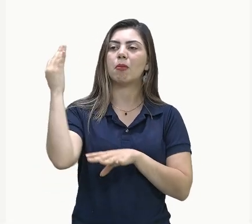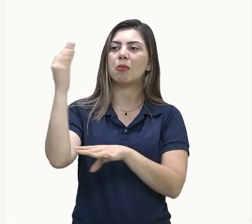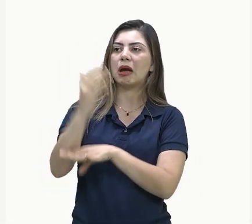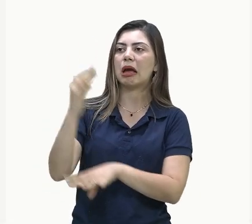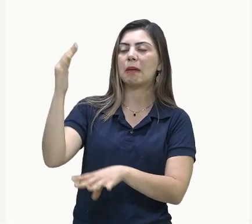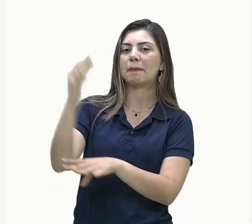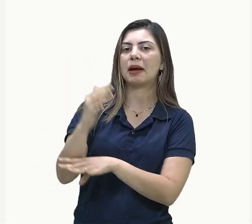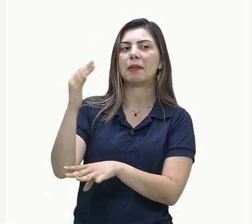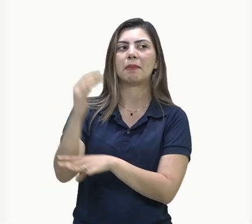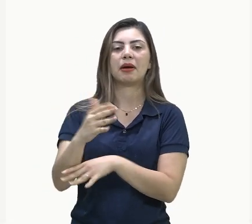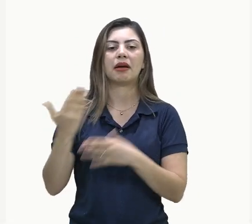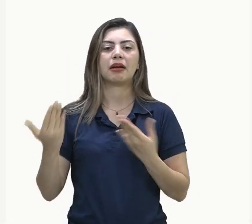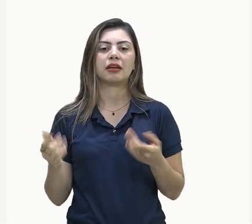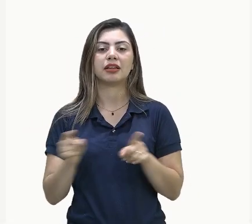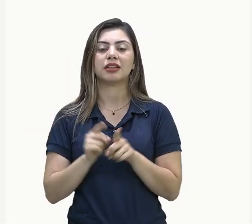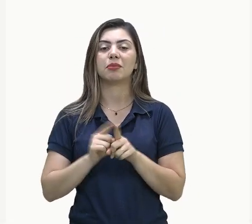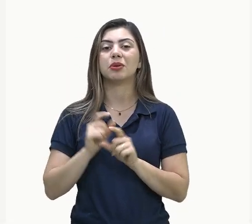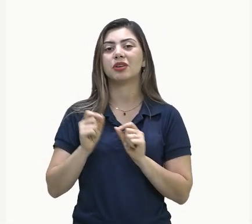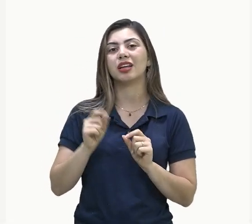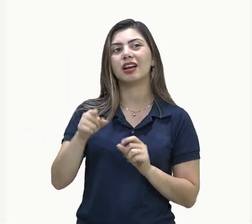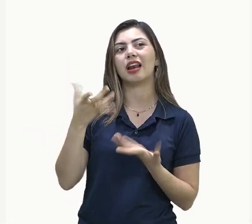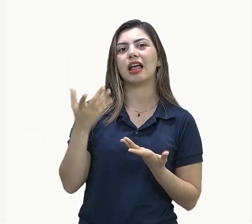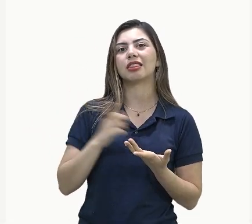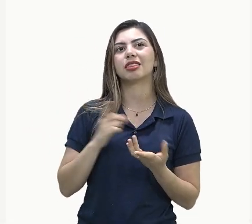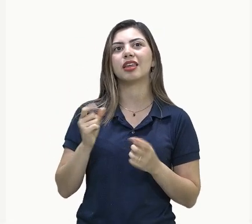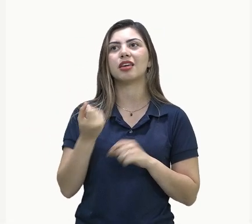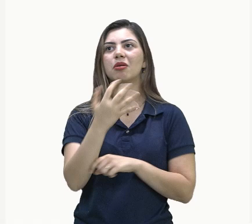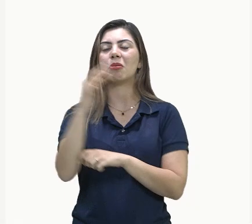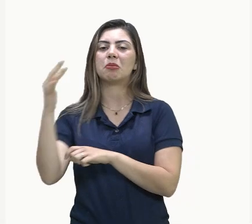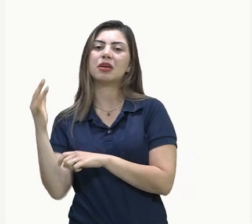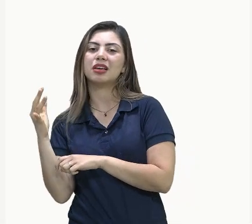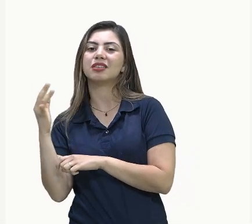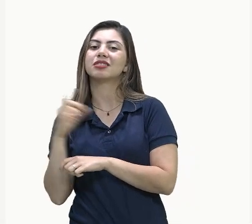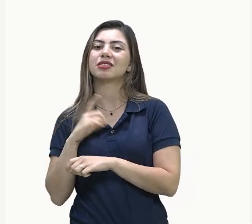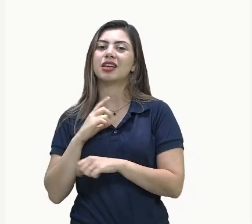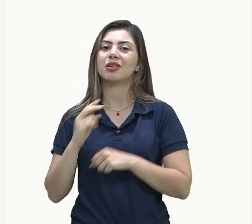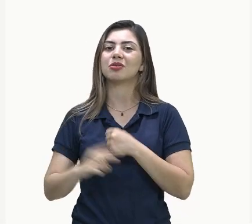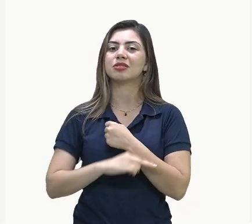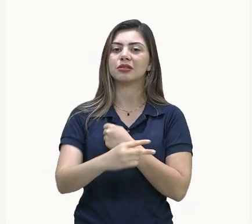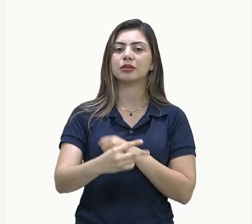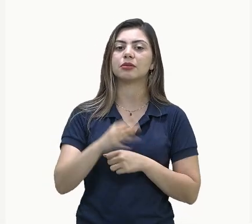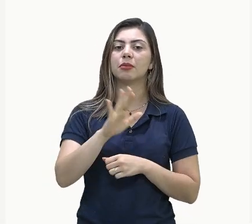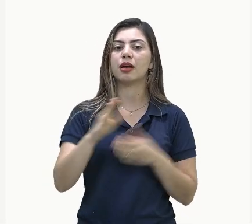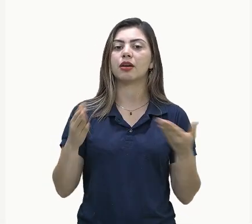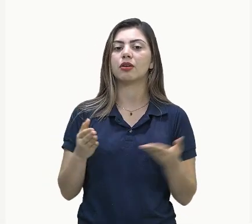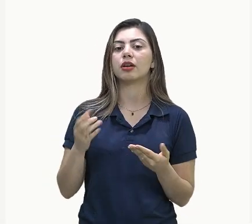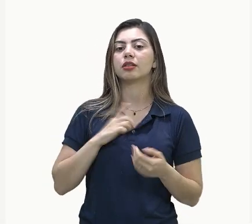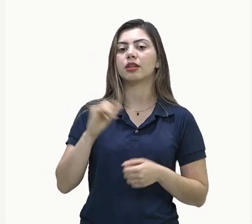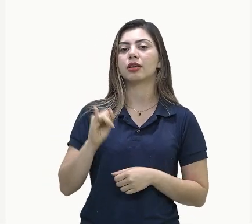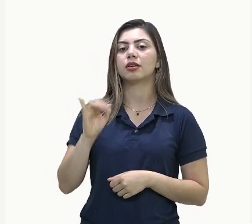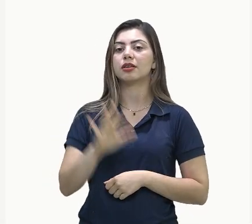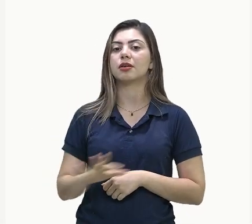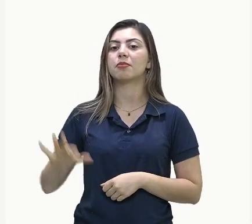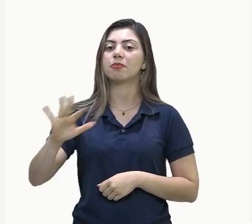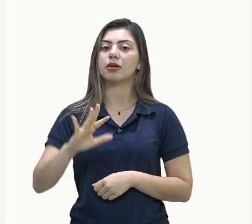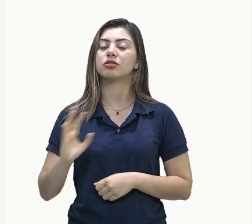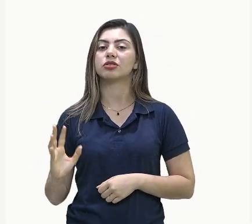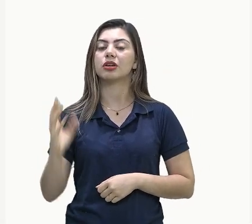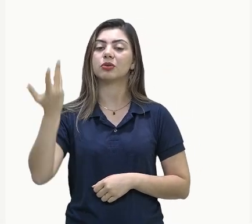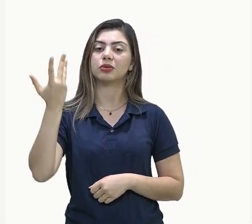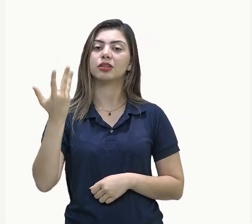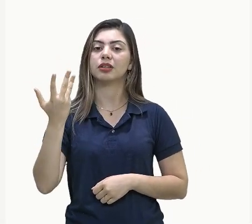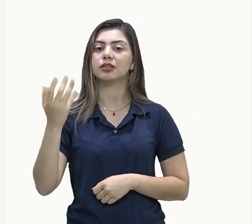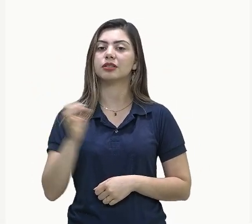encostas e também os desequilíbrios ambientais de uma forma geral. Eu tenho aqui imagem de uma vossoroca, na